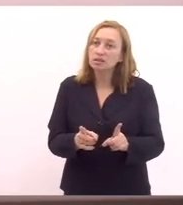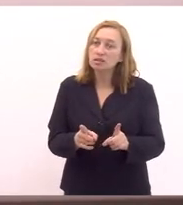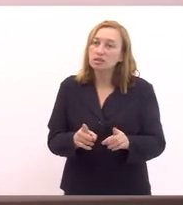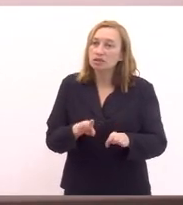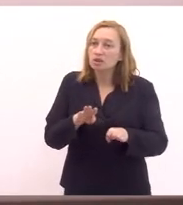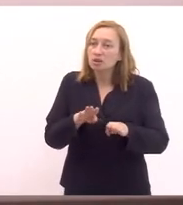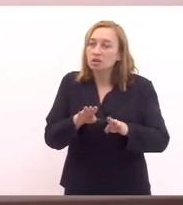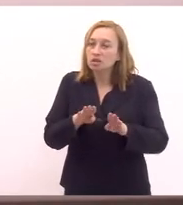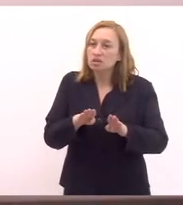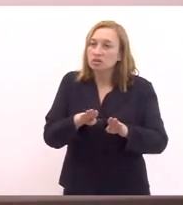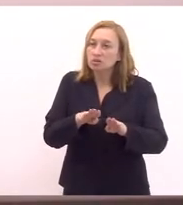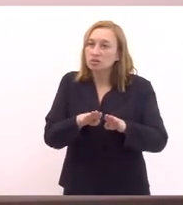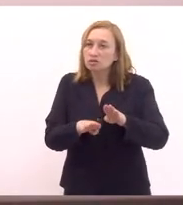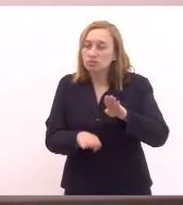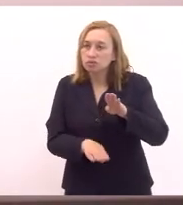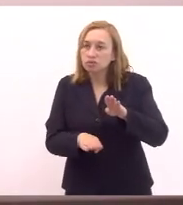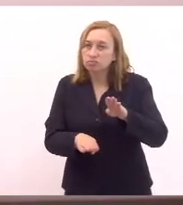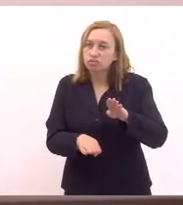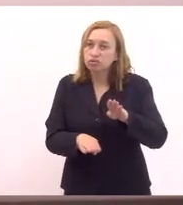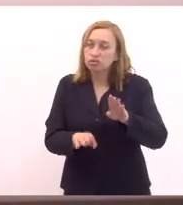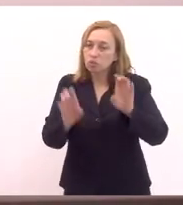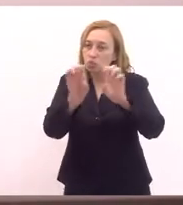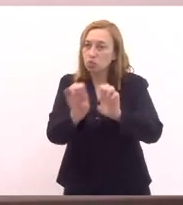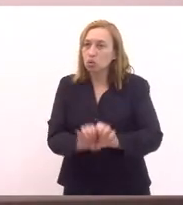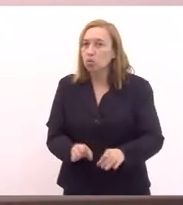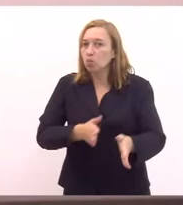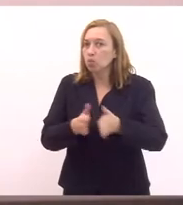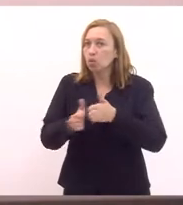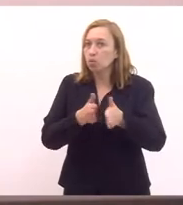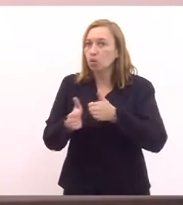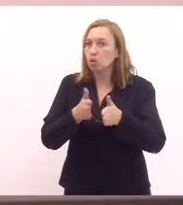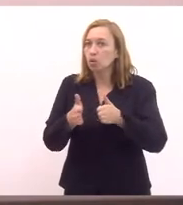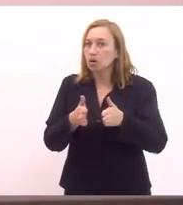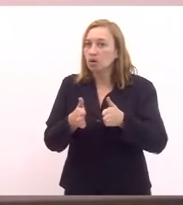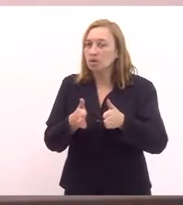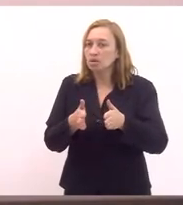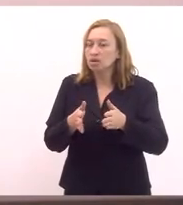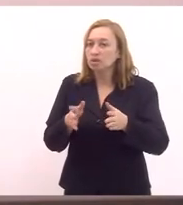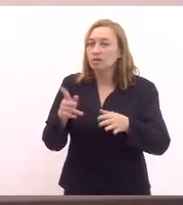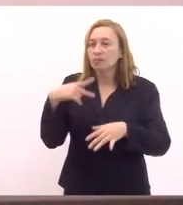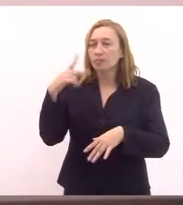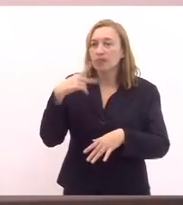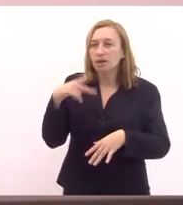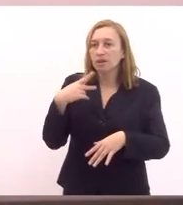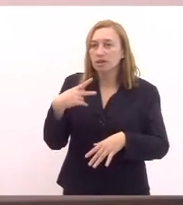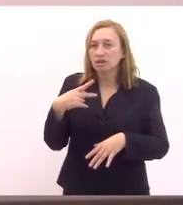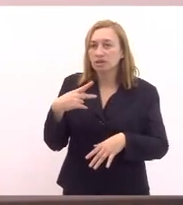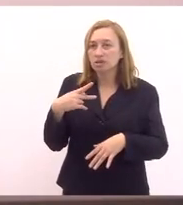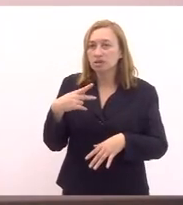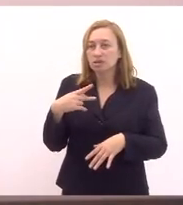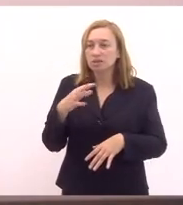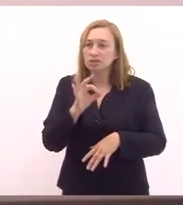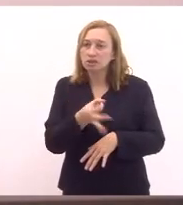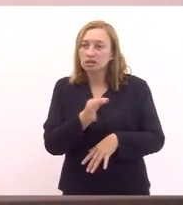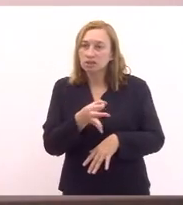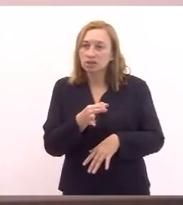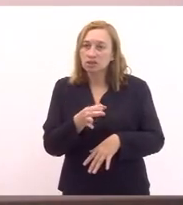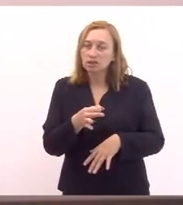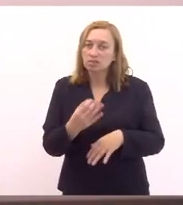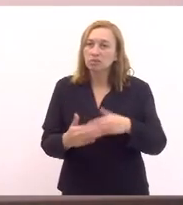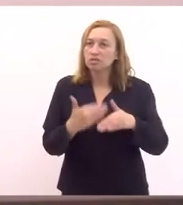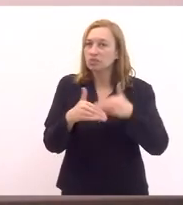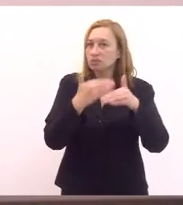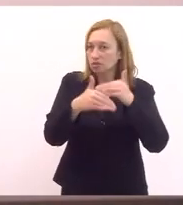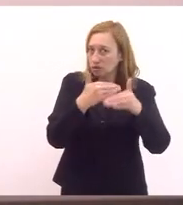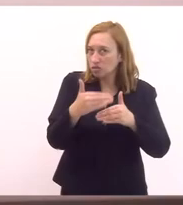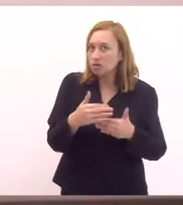desequilíbrio estrutural como a no caso do acesso no caso dessas políticas afirmativas Elas têm sido bem-sucedidos